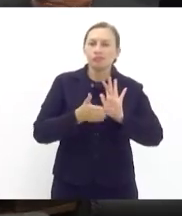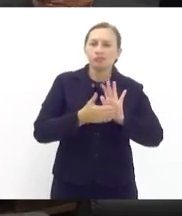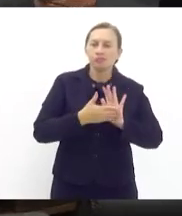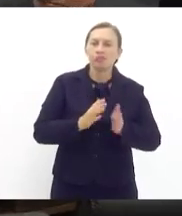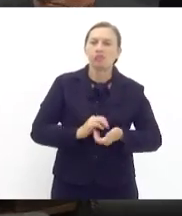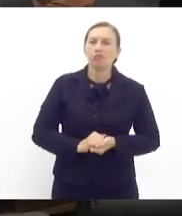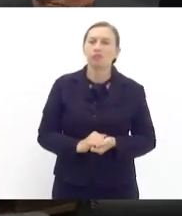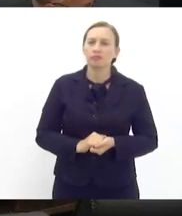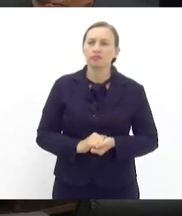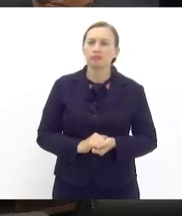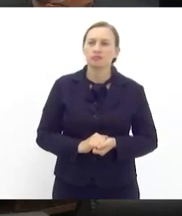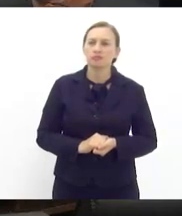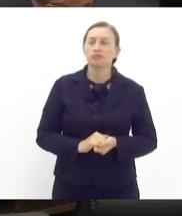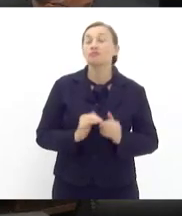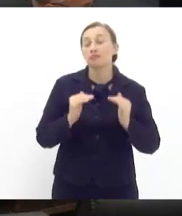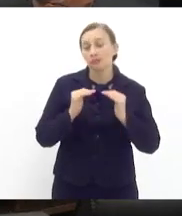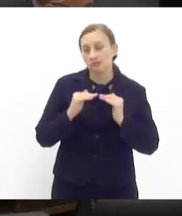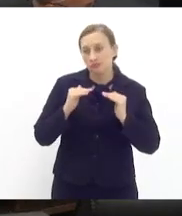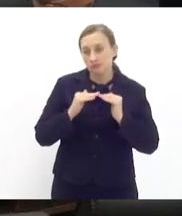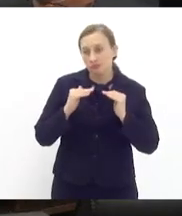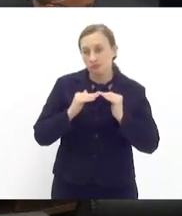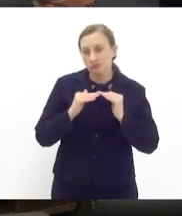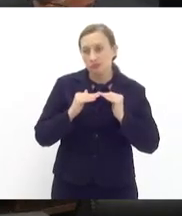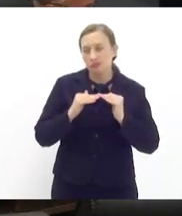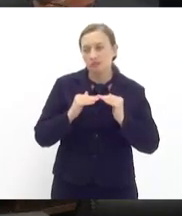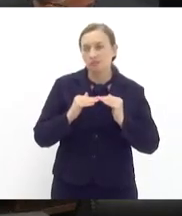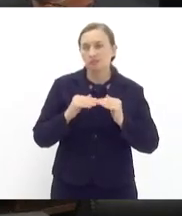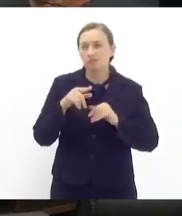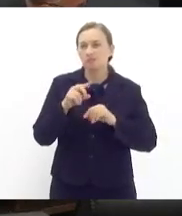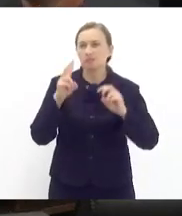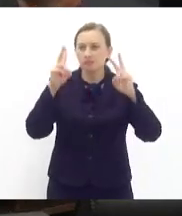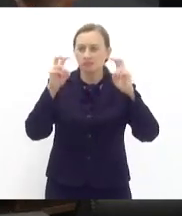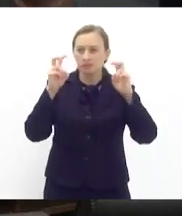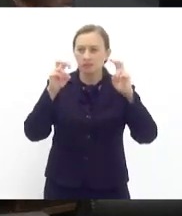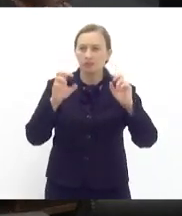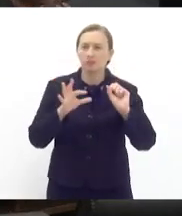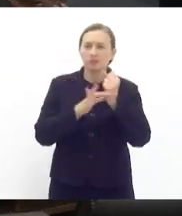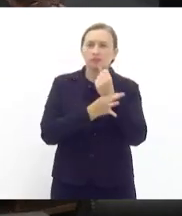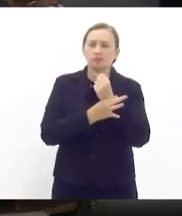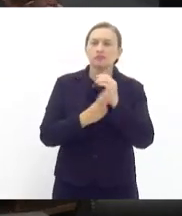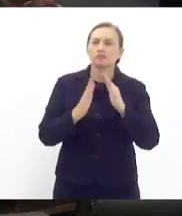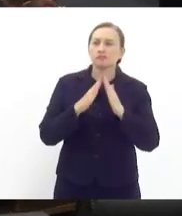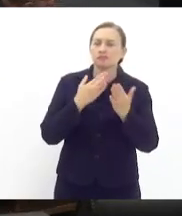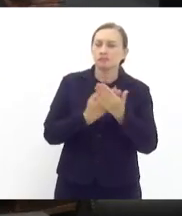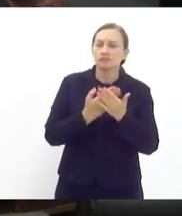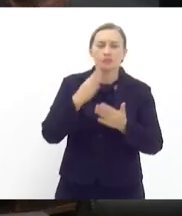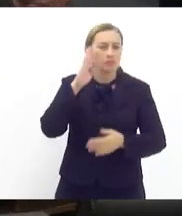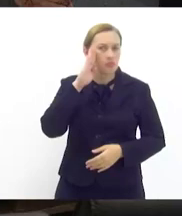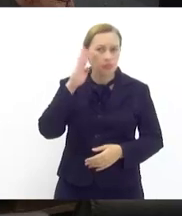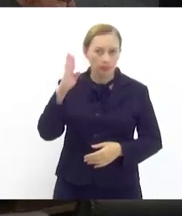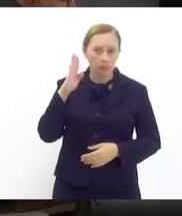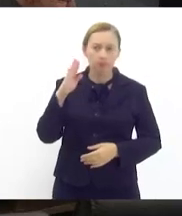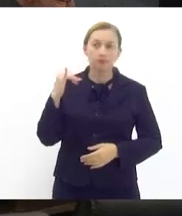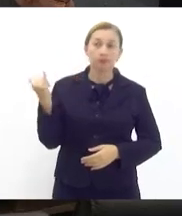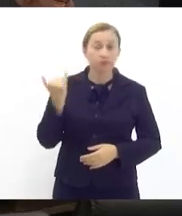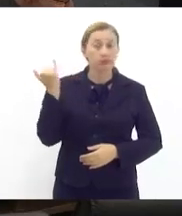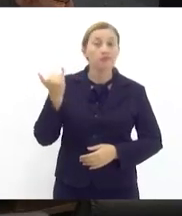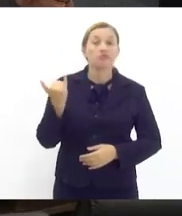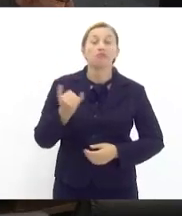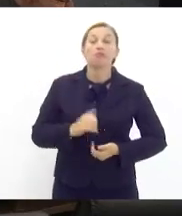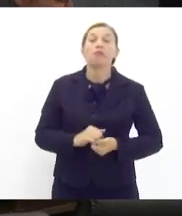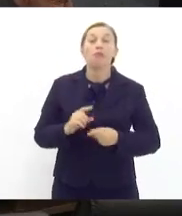eu concordo que esse tema da segurança nas escolas é de primordial relevância